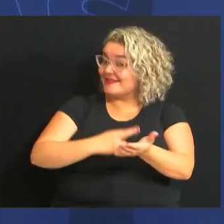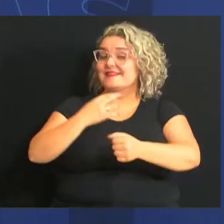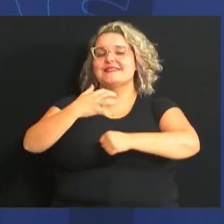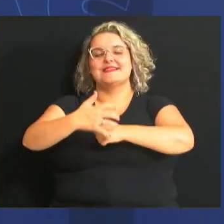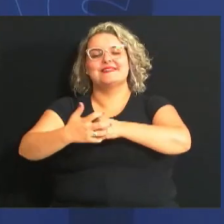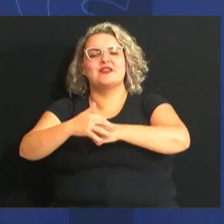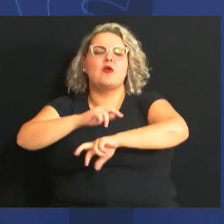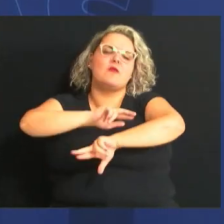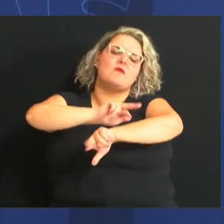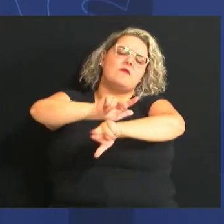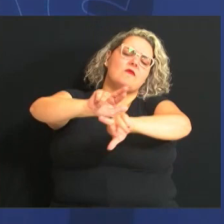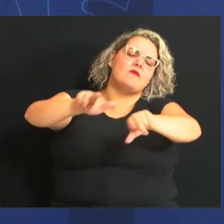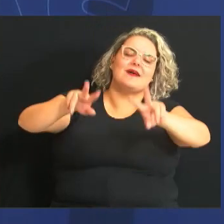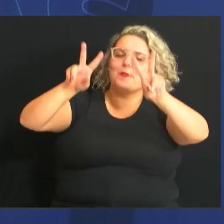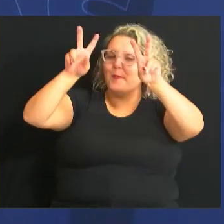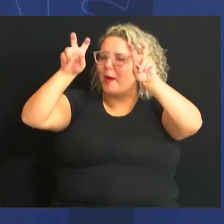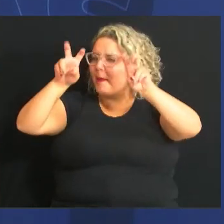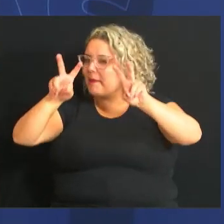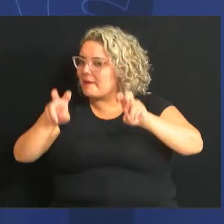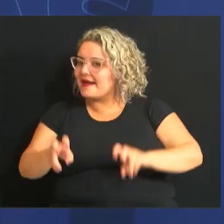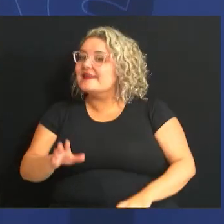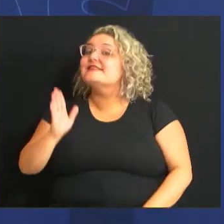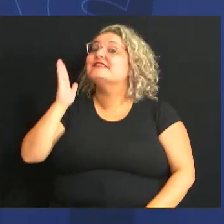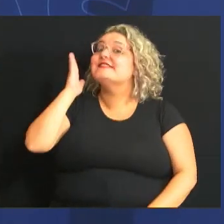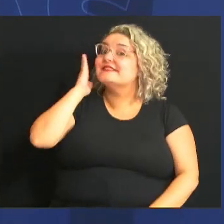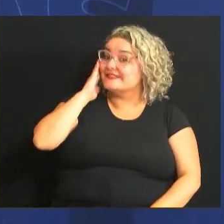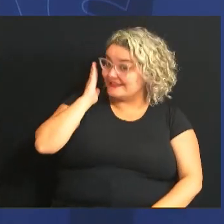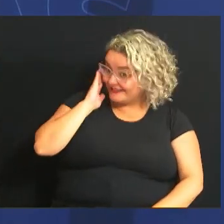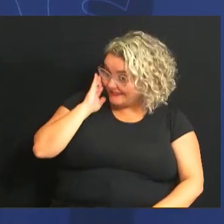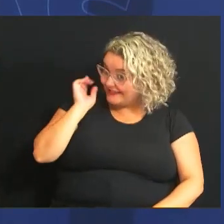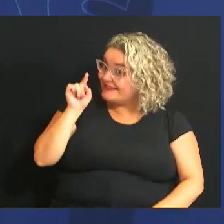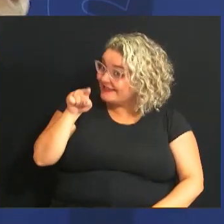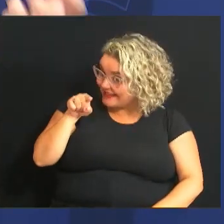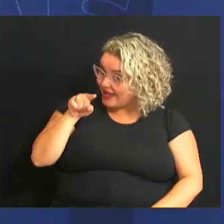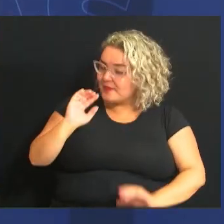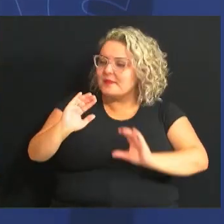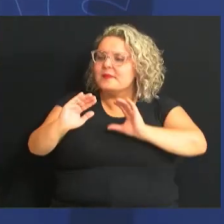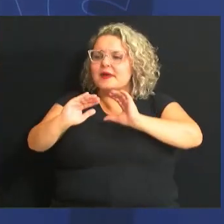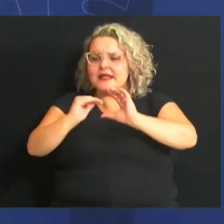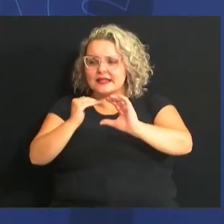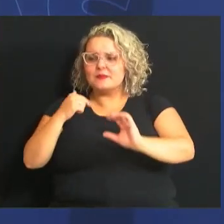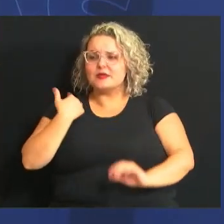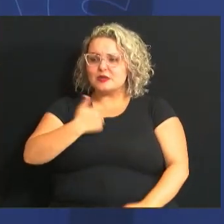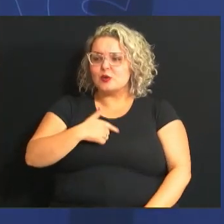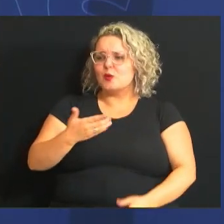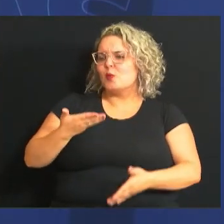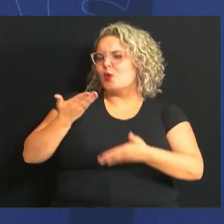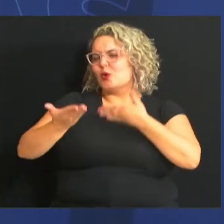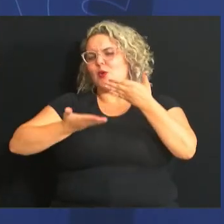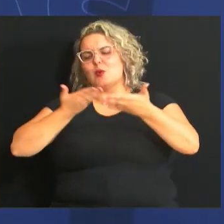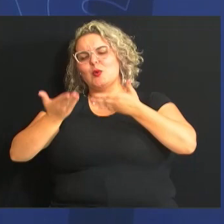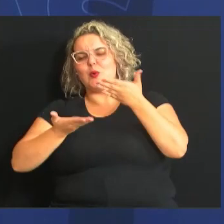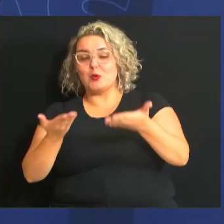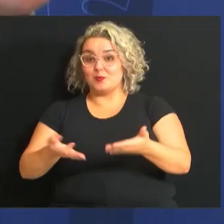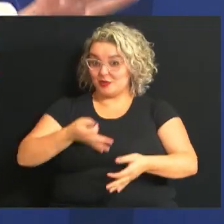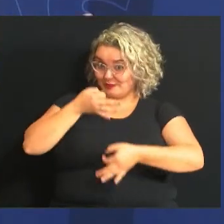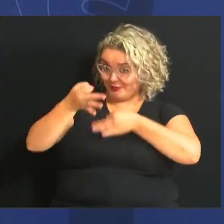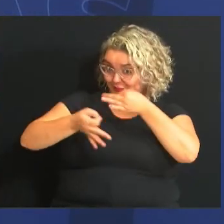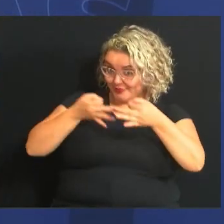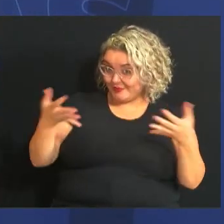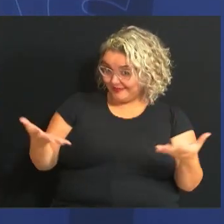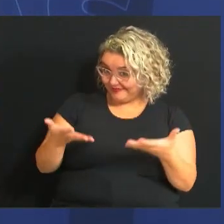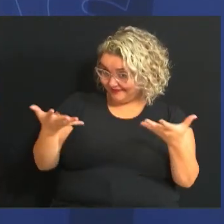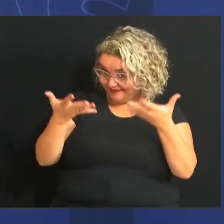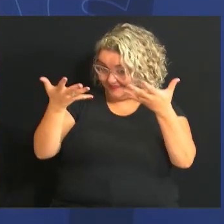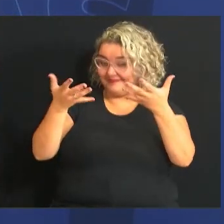assuntos e você já sabe. Quer enviar a sua mensagem, o seu elogio, uma crítica construtiva, o que